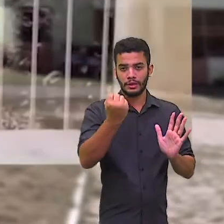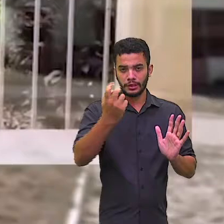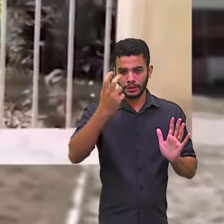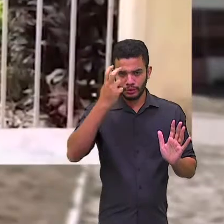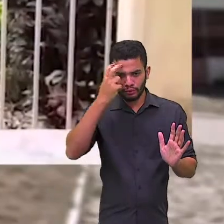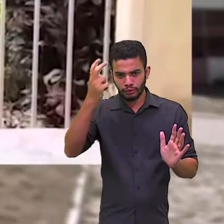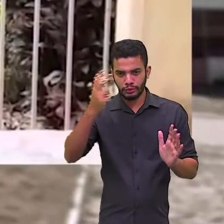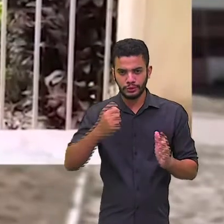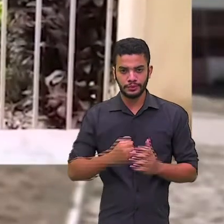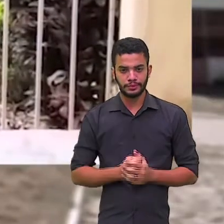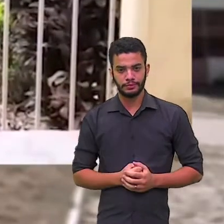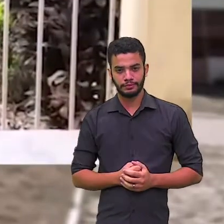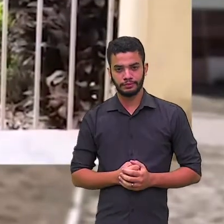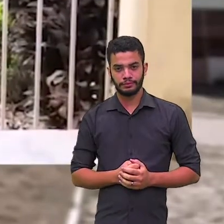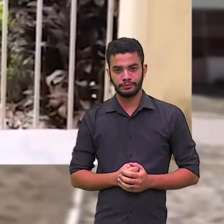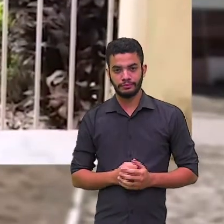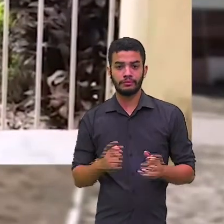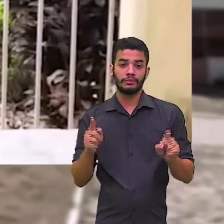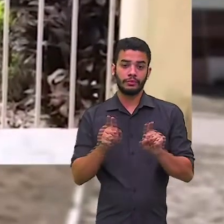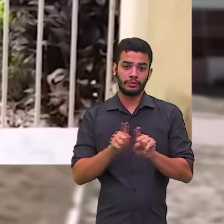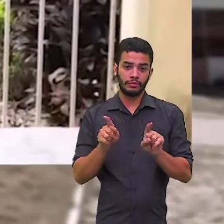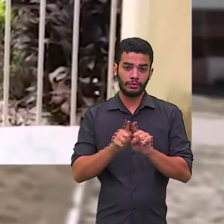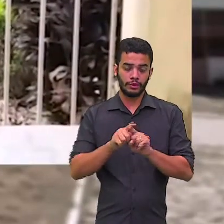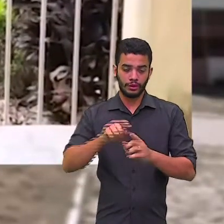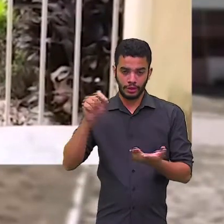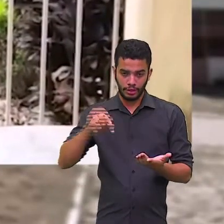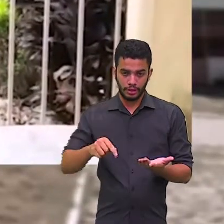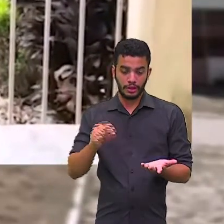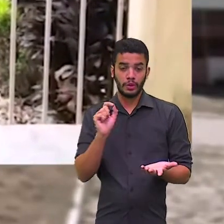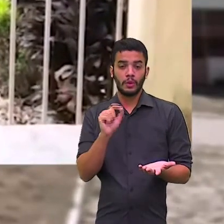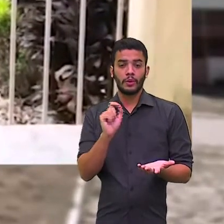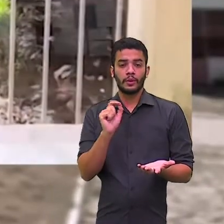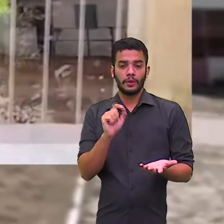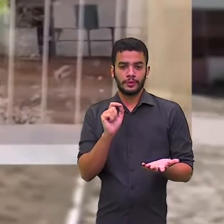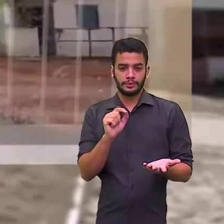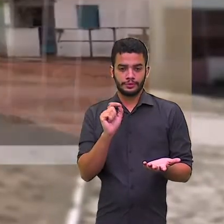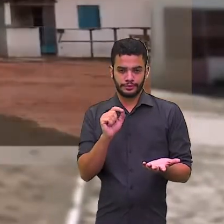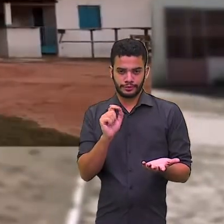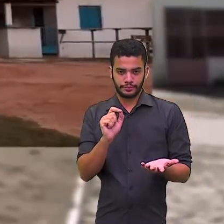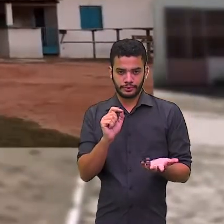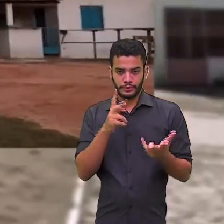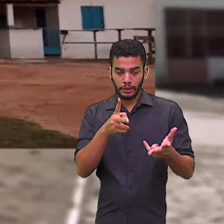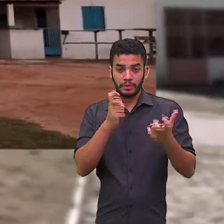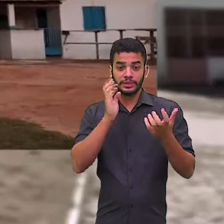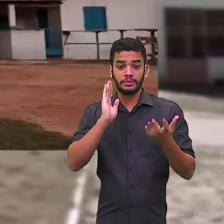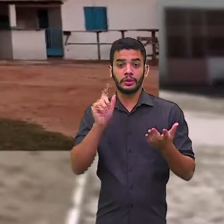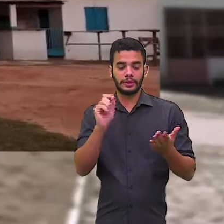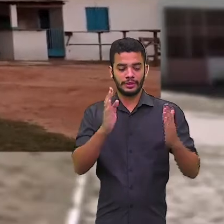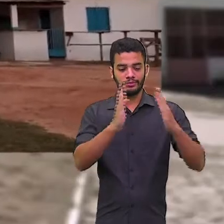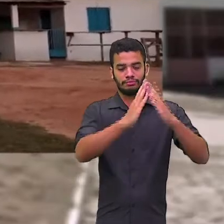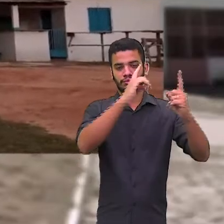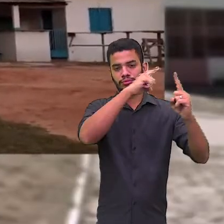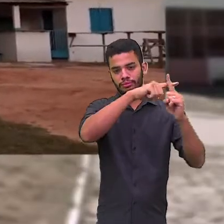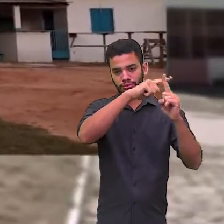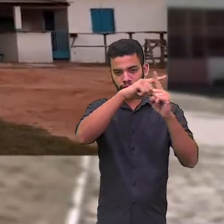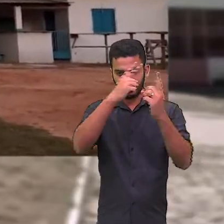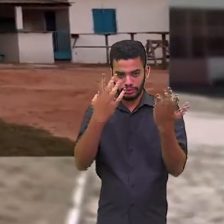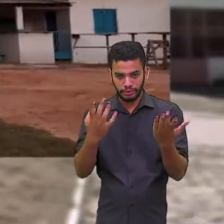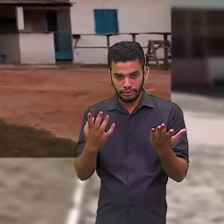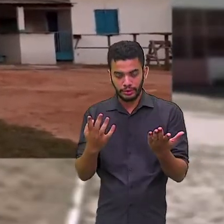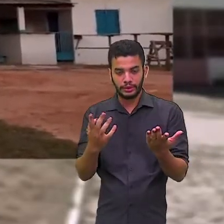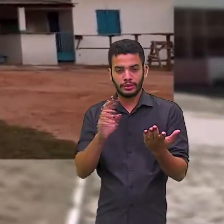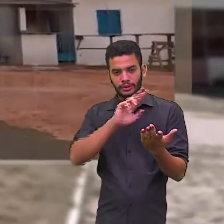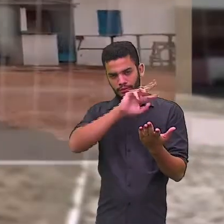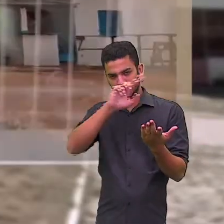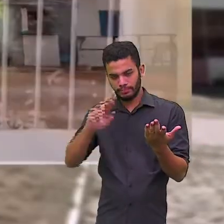cultural. Aqui em Córrego dos Bernardos, o que eu considero que é um patrimônio cultural são as igrejas e a escola, porque é onde se